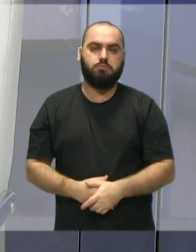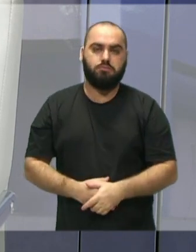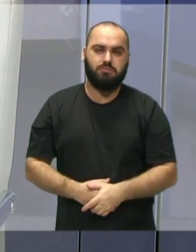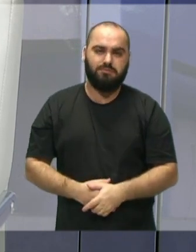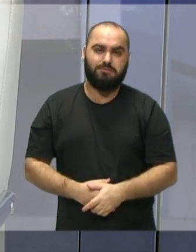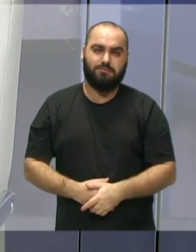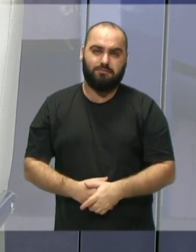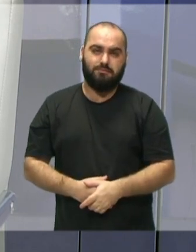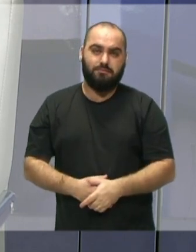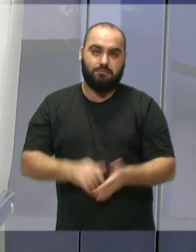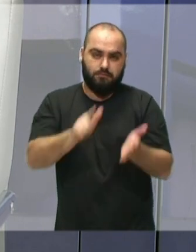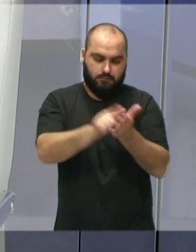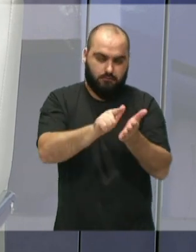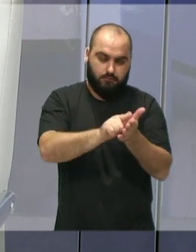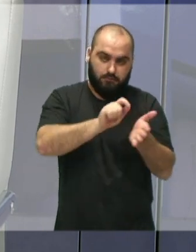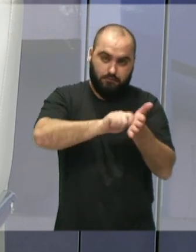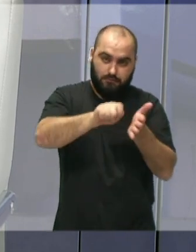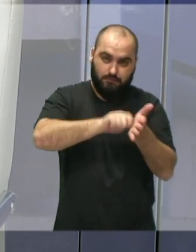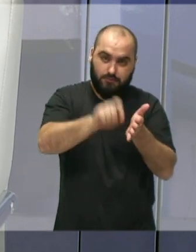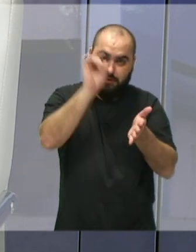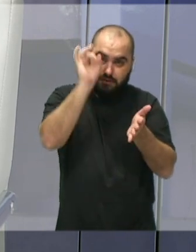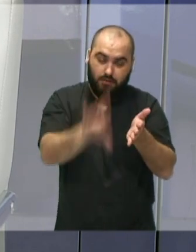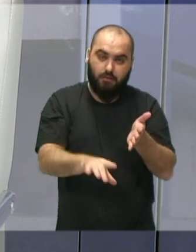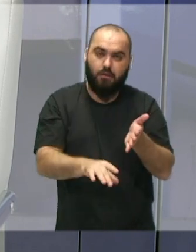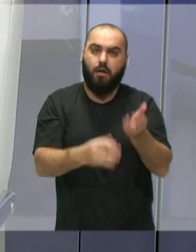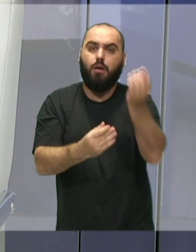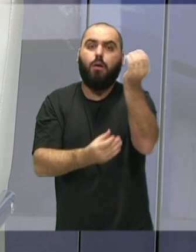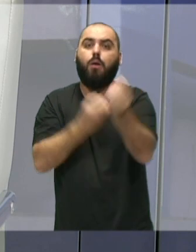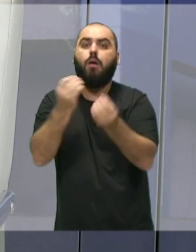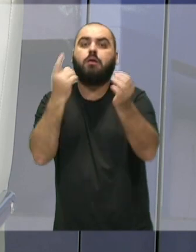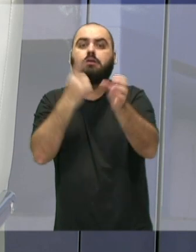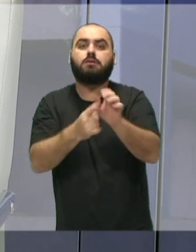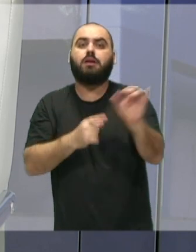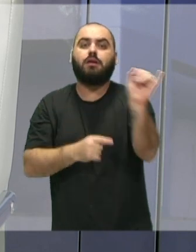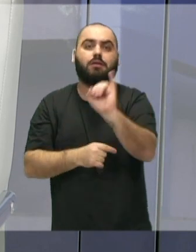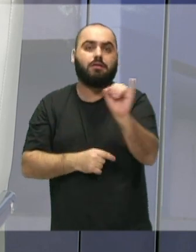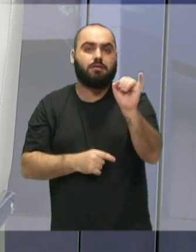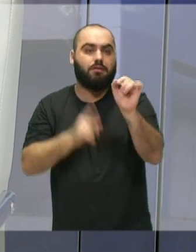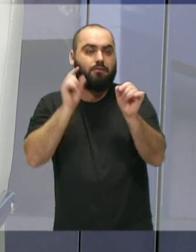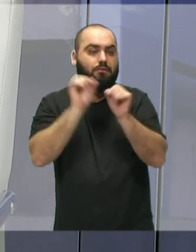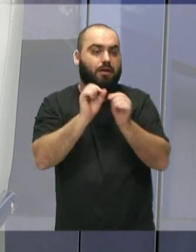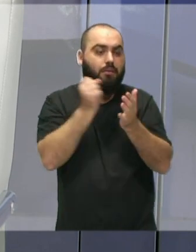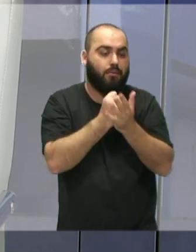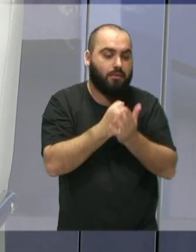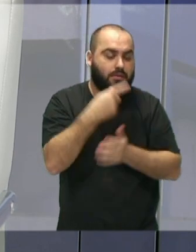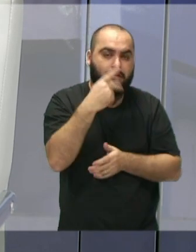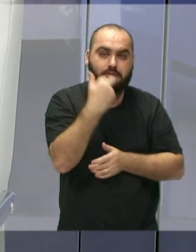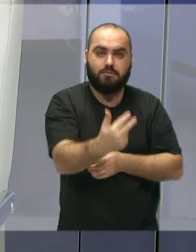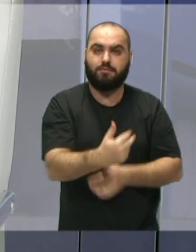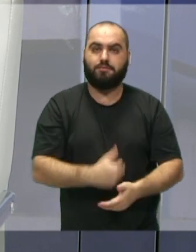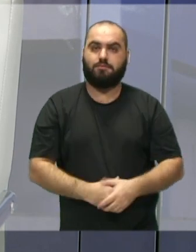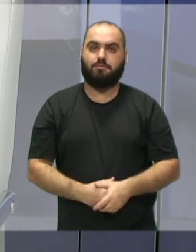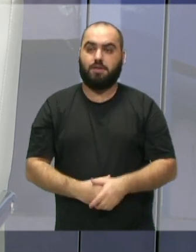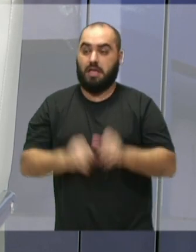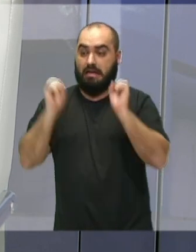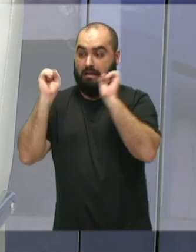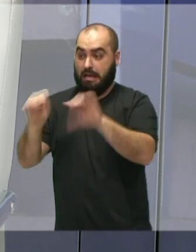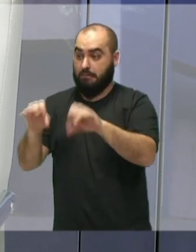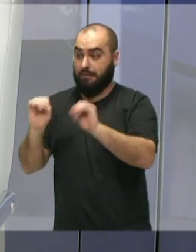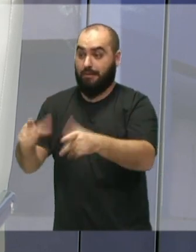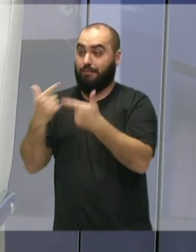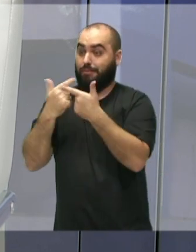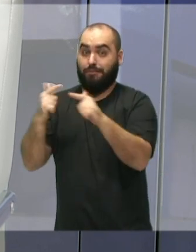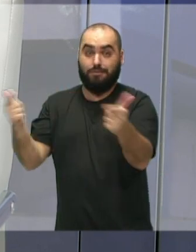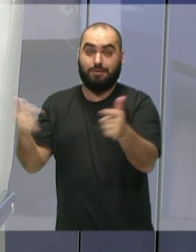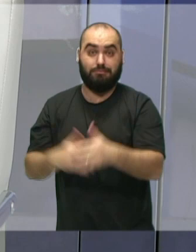eles tinham uma anotação no papel. Como é que uma cidade como a nossa faz esse controle dessa forma? Na educação nem isso tinha. Não